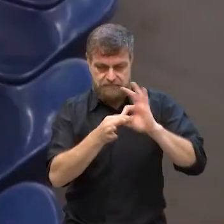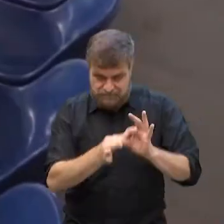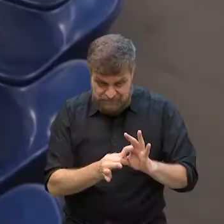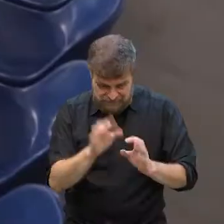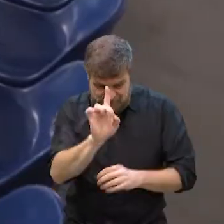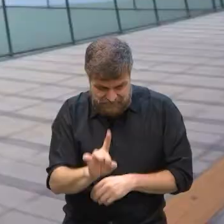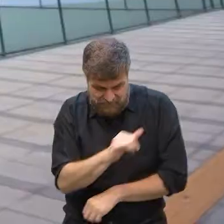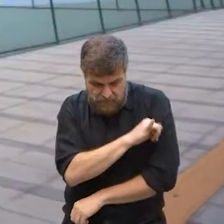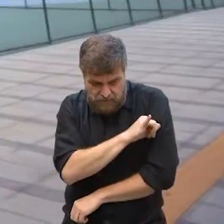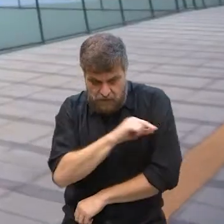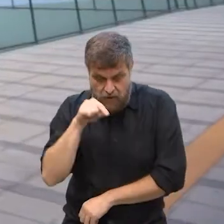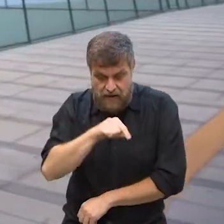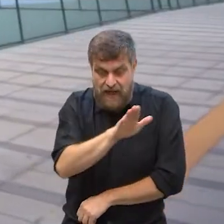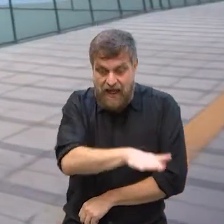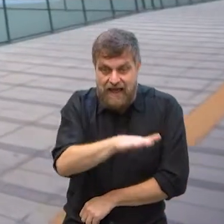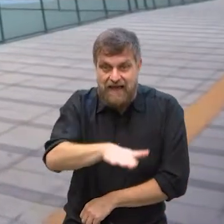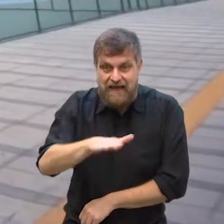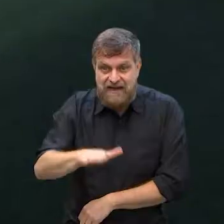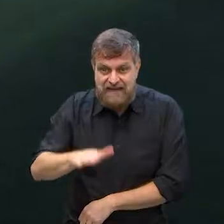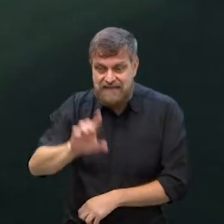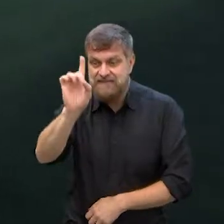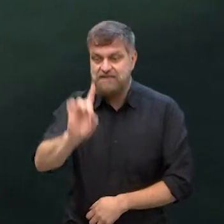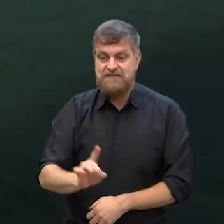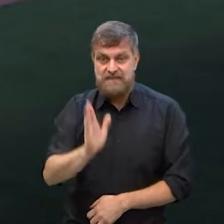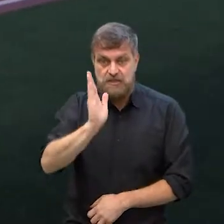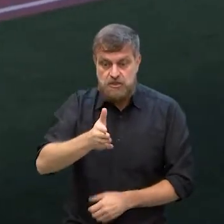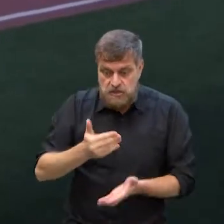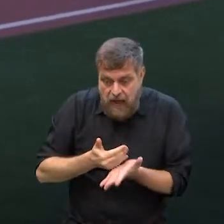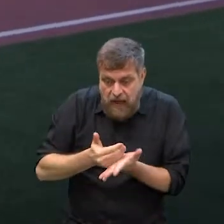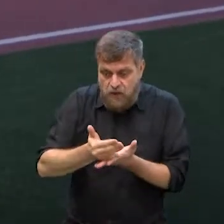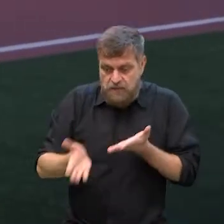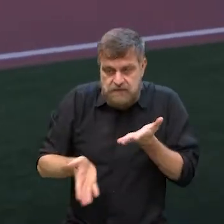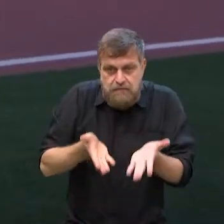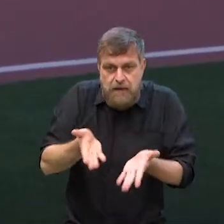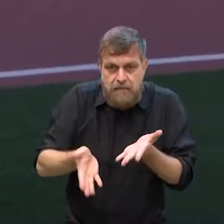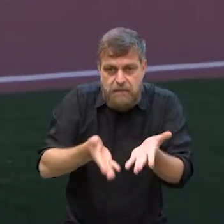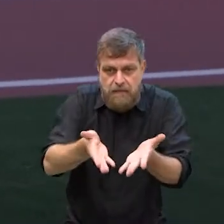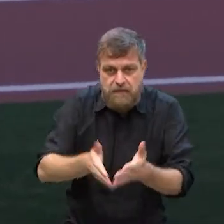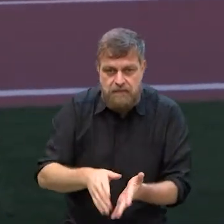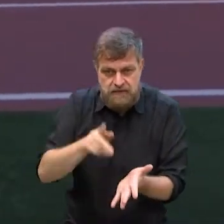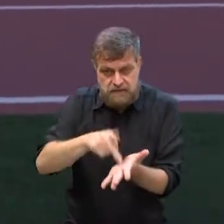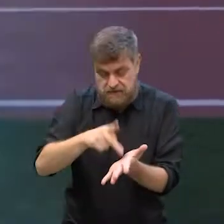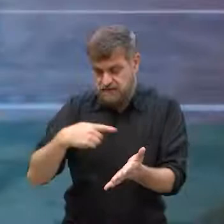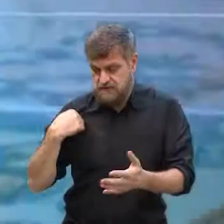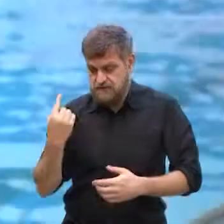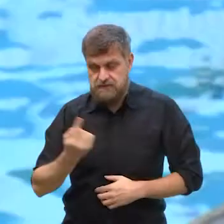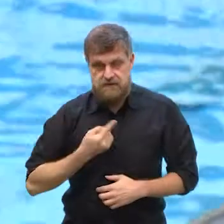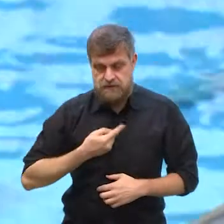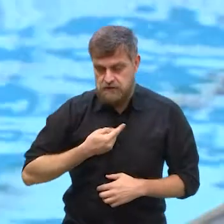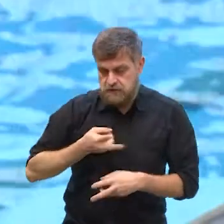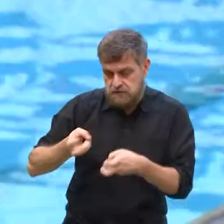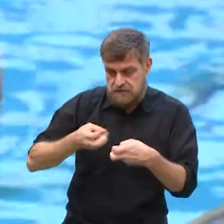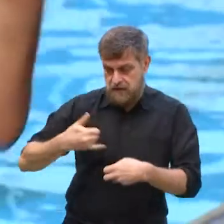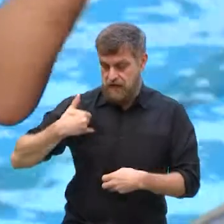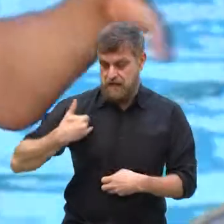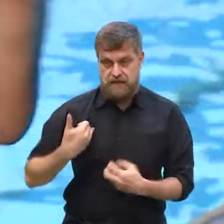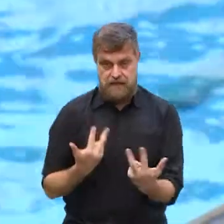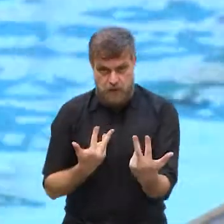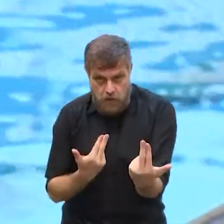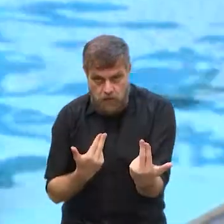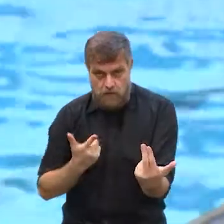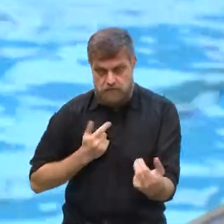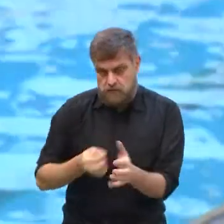trabalhar com crianças, então hoje o Comitê Paralímpico tem essa visão de começar com crianças. Mas realmente, se a gente pegar atletas da minha idade,